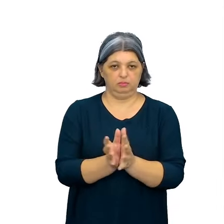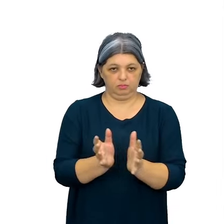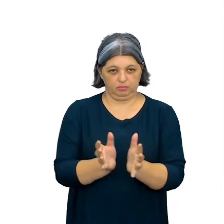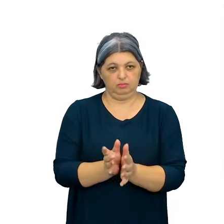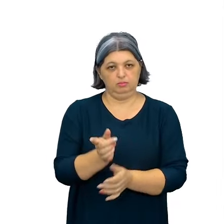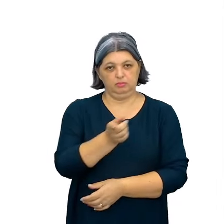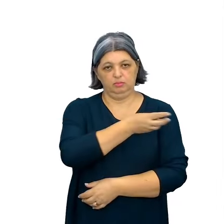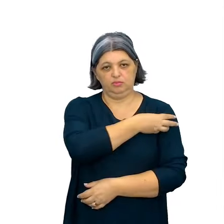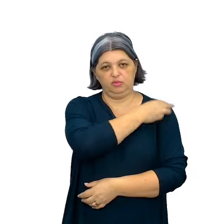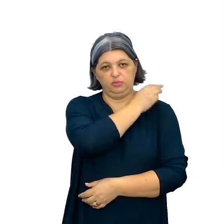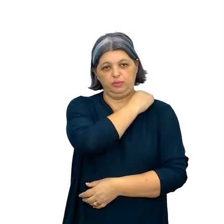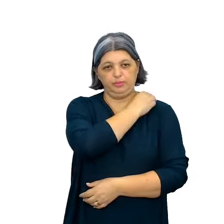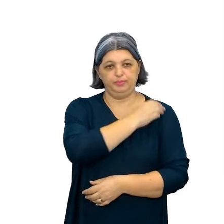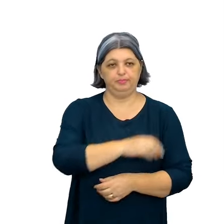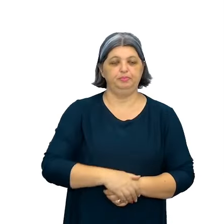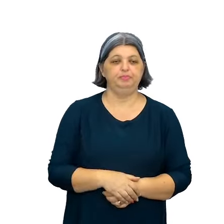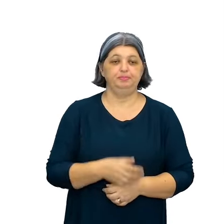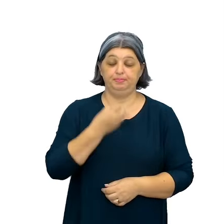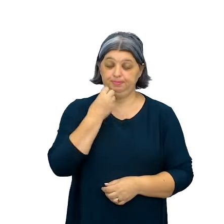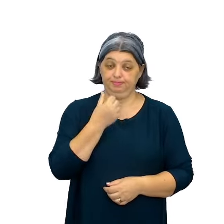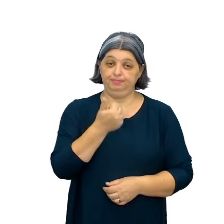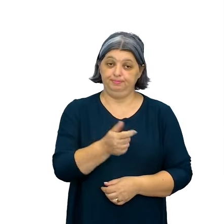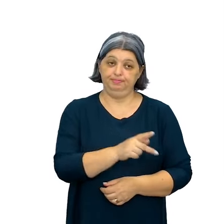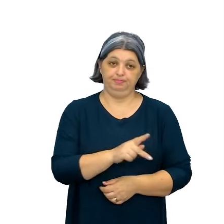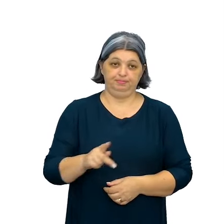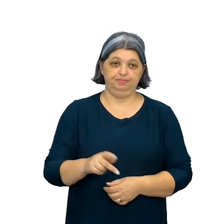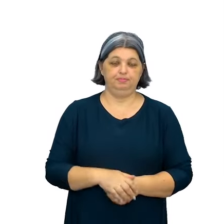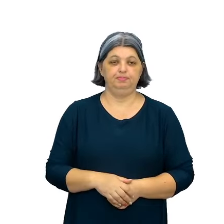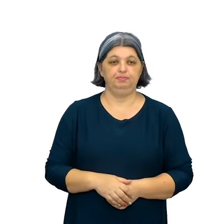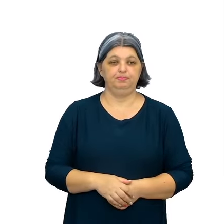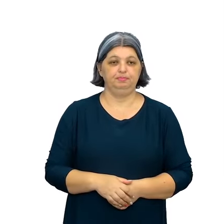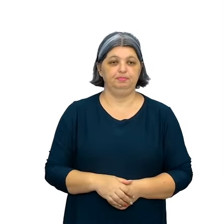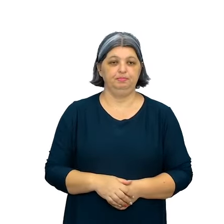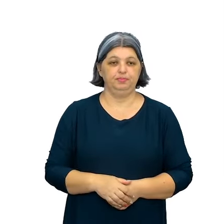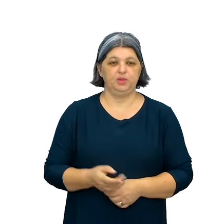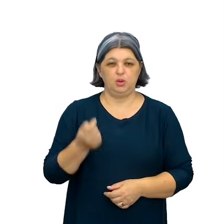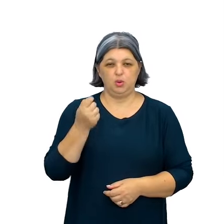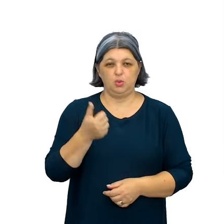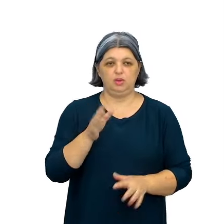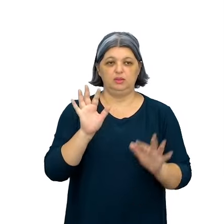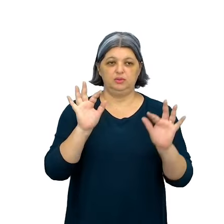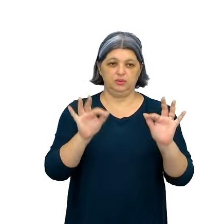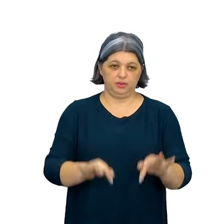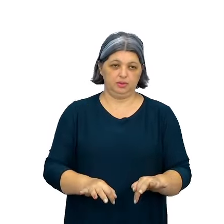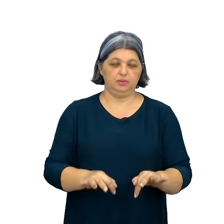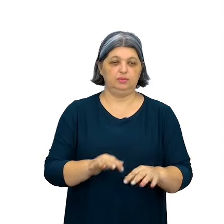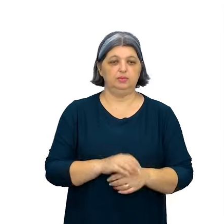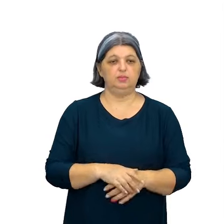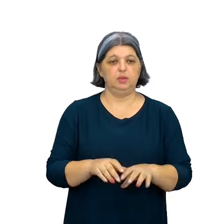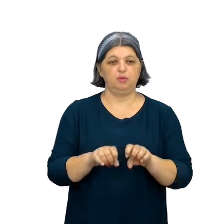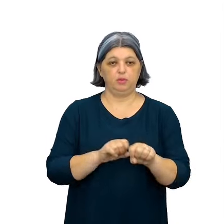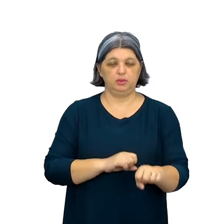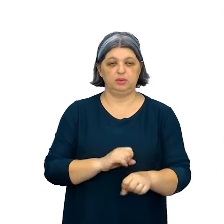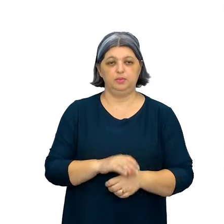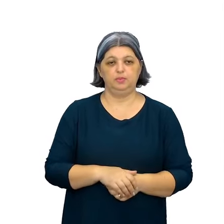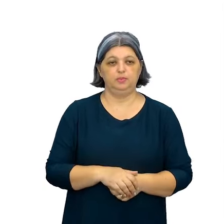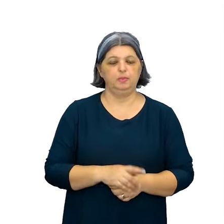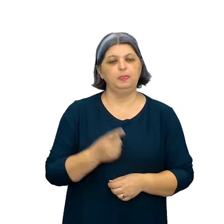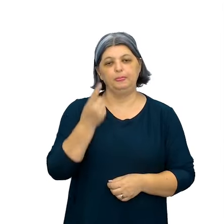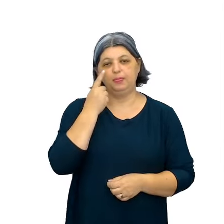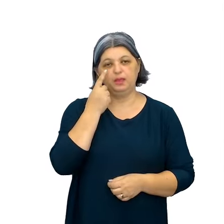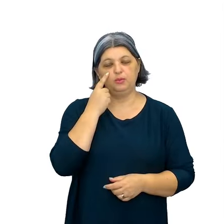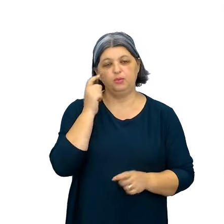ano-série. Muito bem, professor, professora, estamos já caminhando para o final da nossa formação. E o que nós